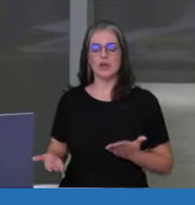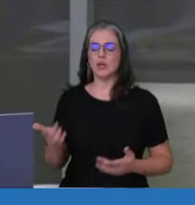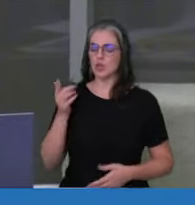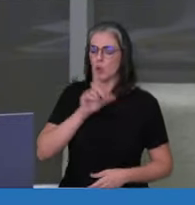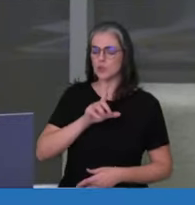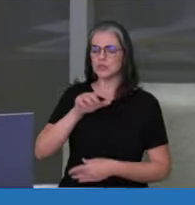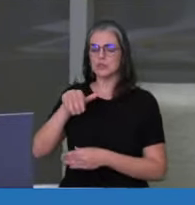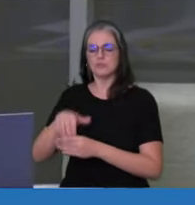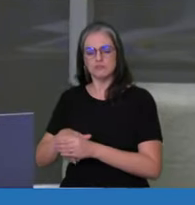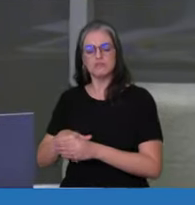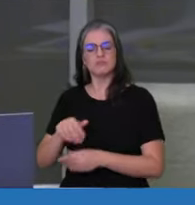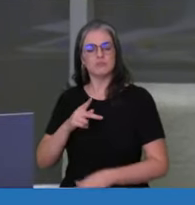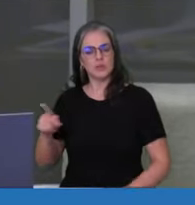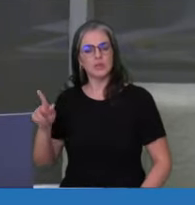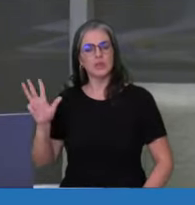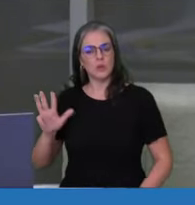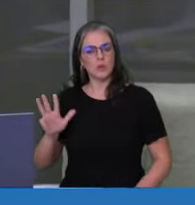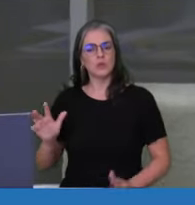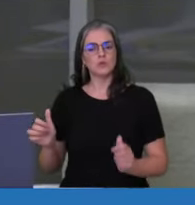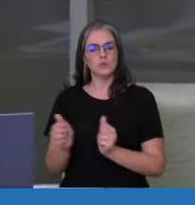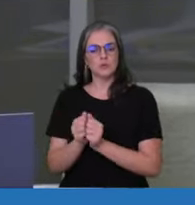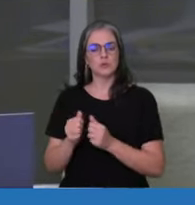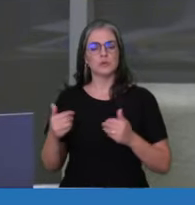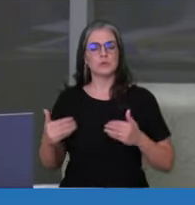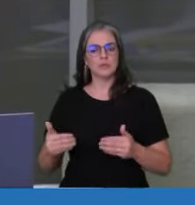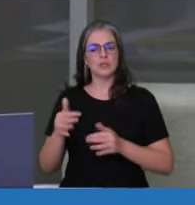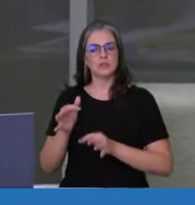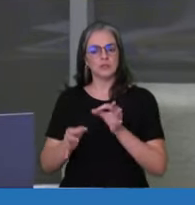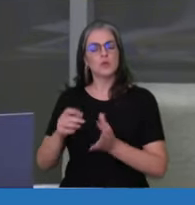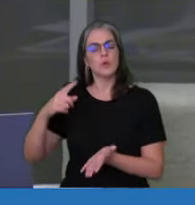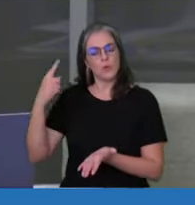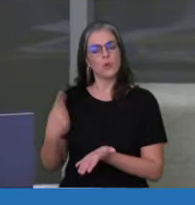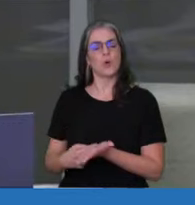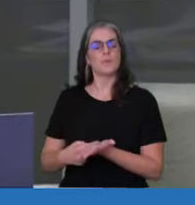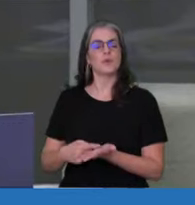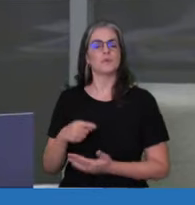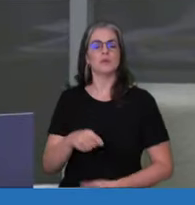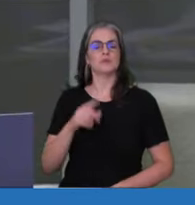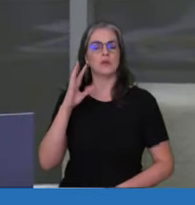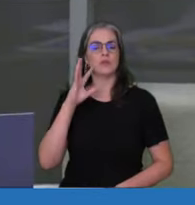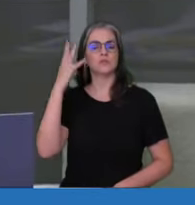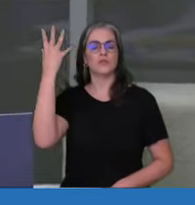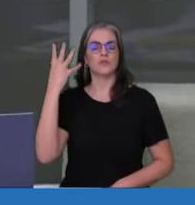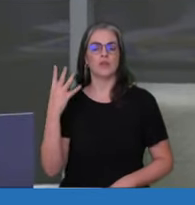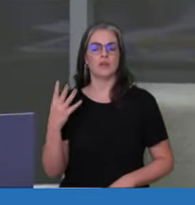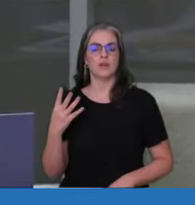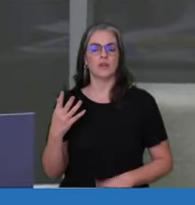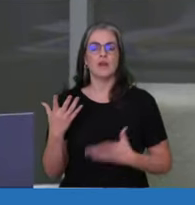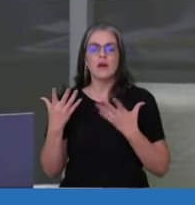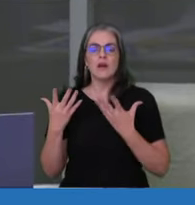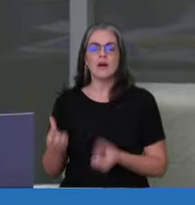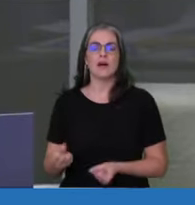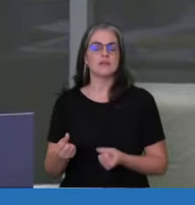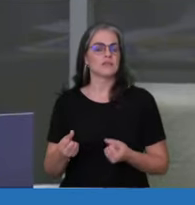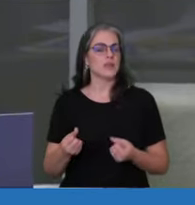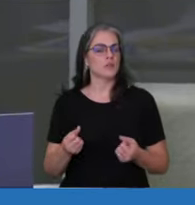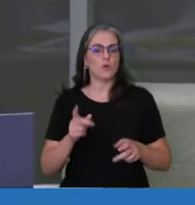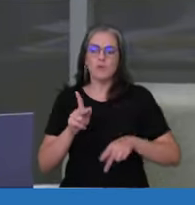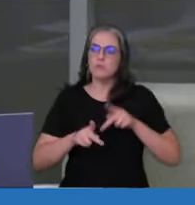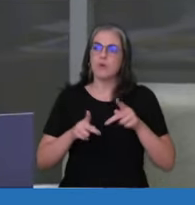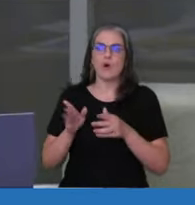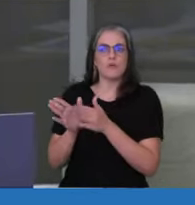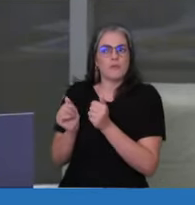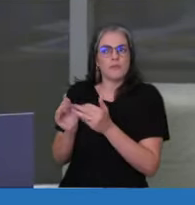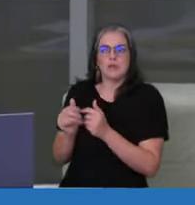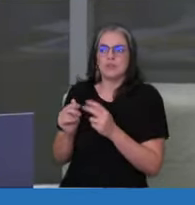que junto com o Ministério da Justiça se comprometeram com a resolução desse crime, ouviram essa demanda das suas, de todo o Brasil, de todo o